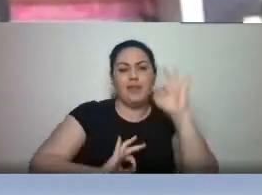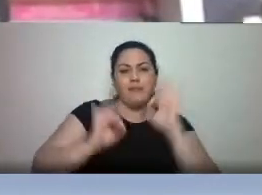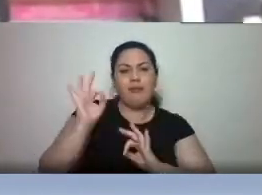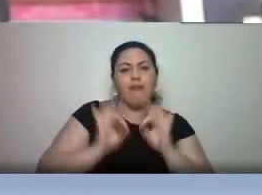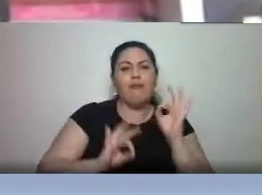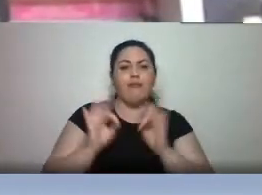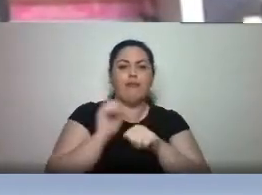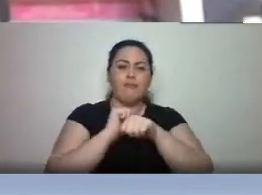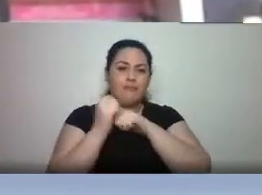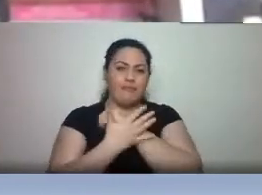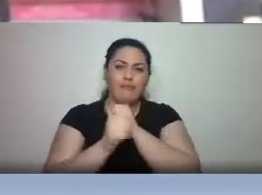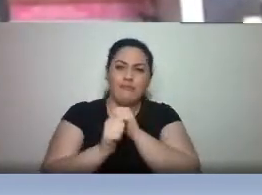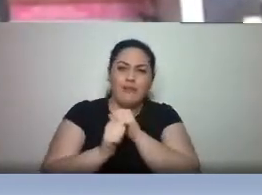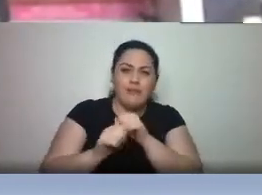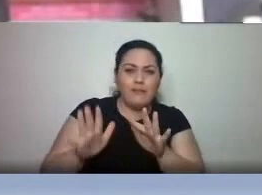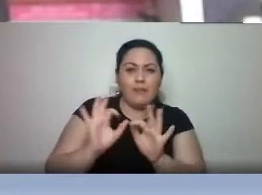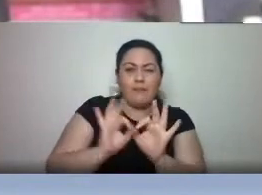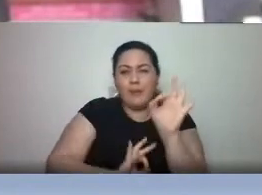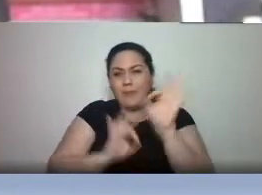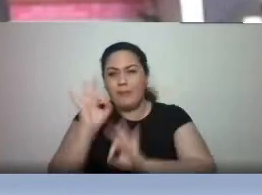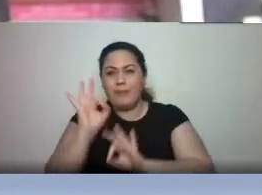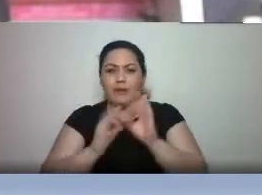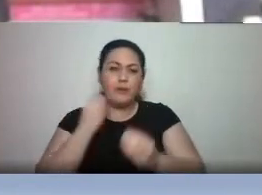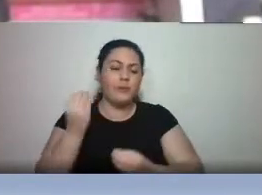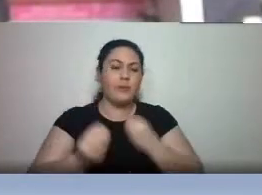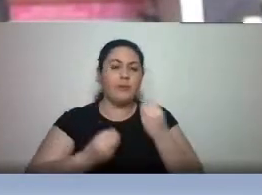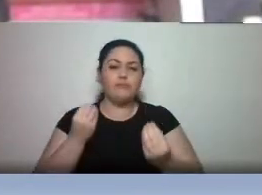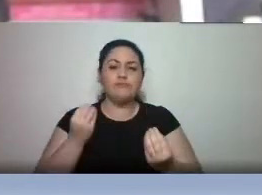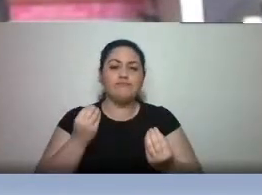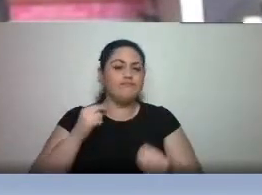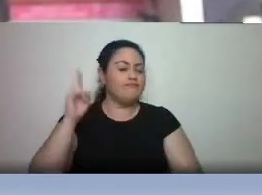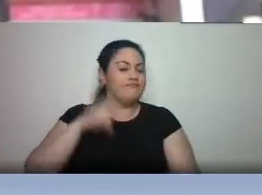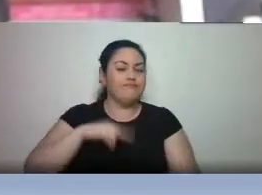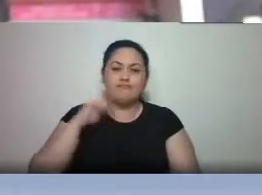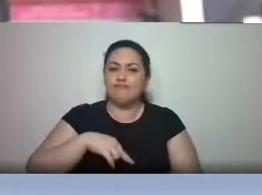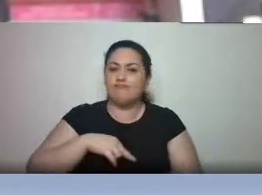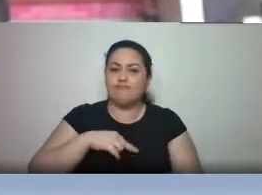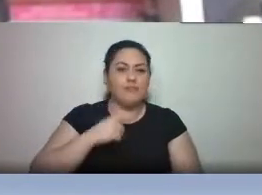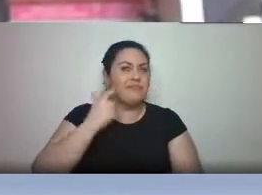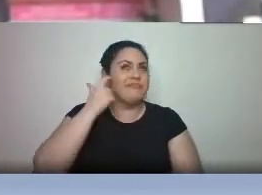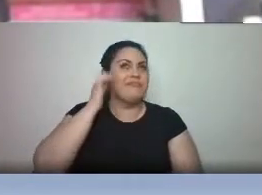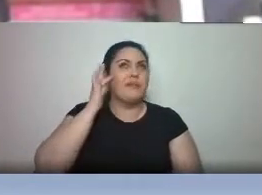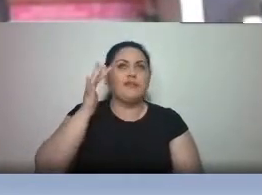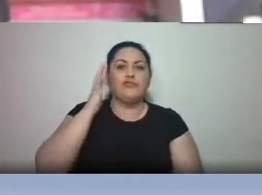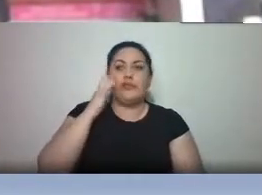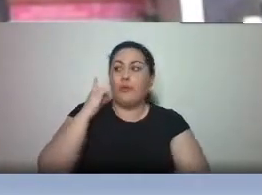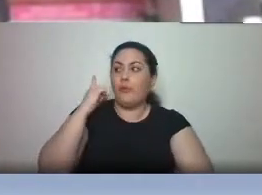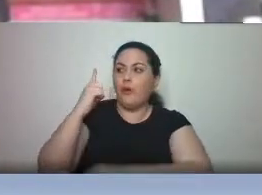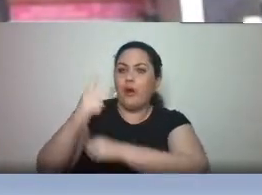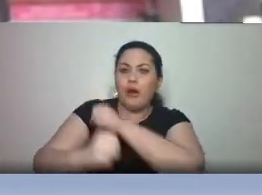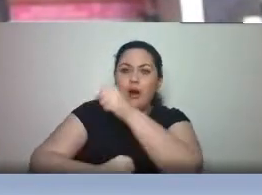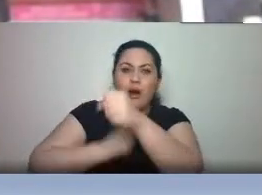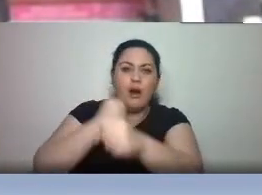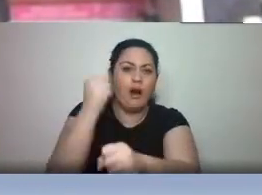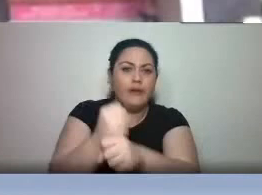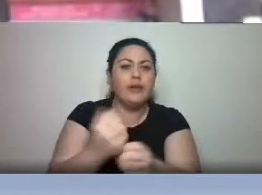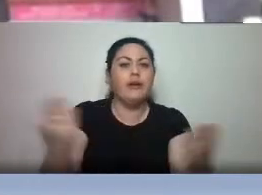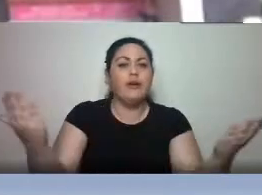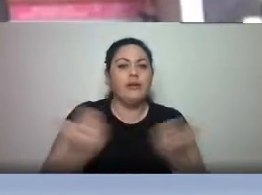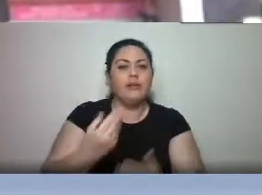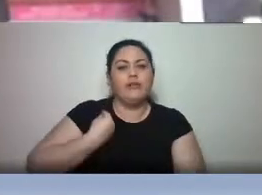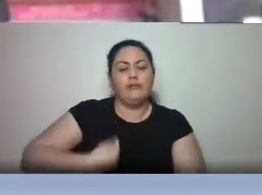enfrentar uma pandemia, a gente jamais imaginou que mais de um ano depois nós estaríamos aqui, né, numa formatura